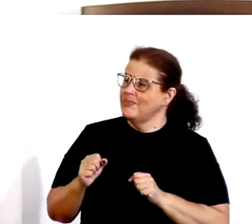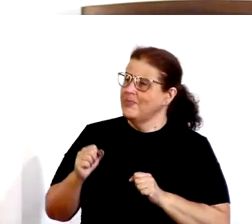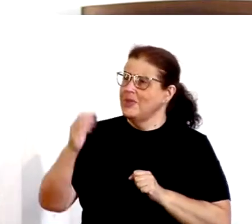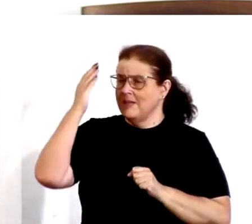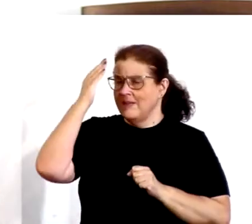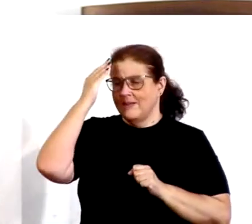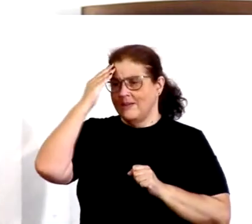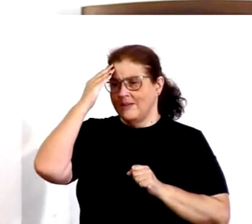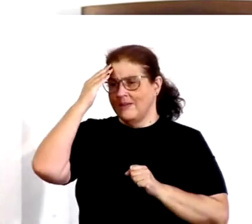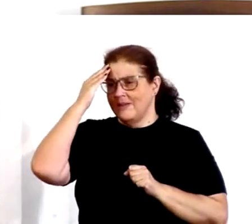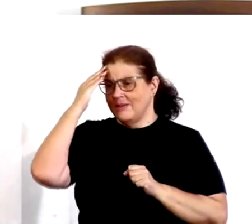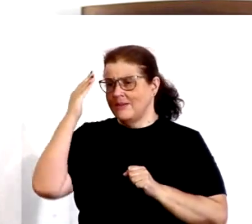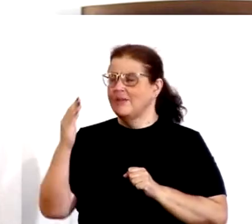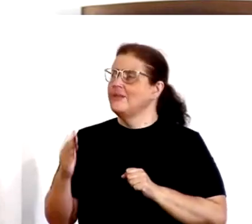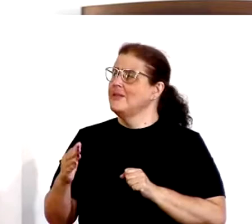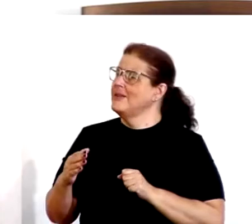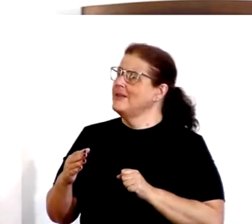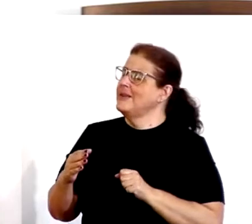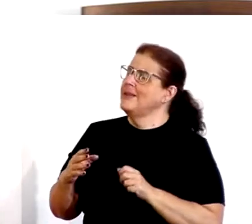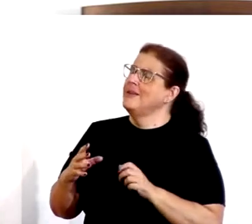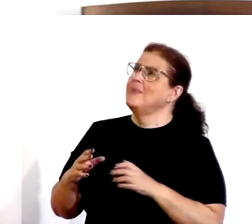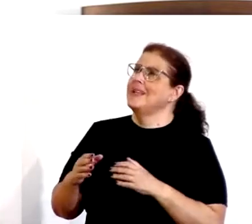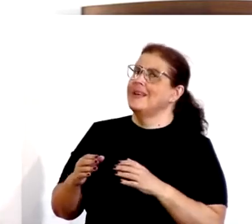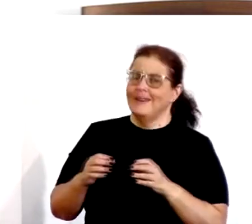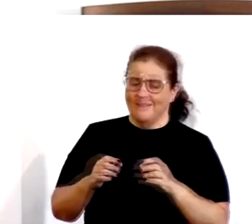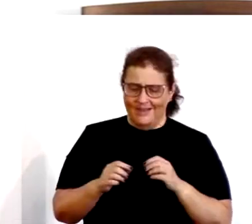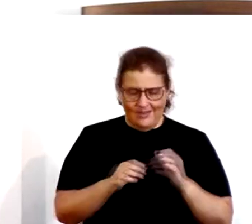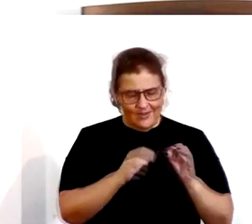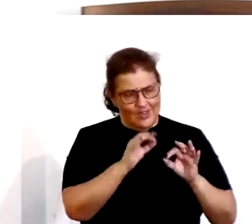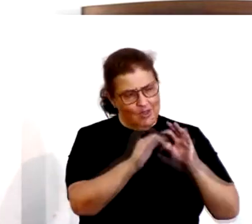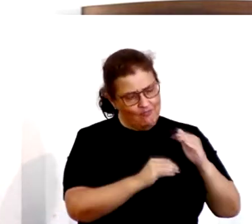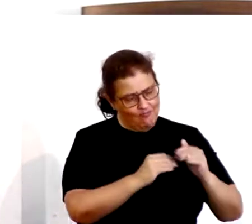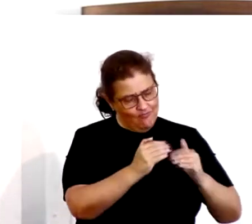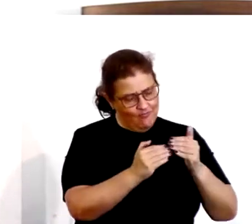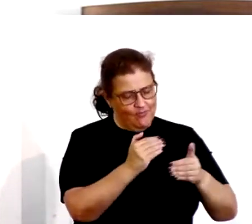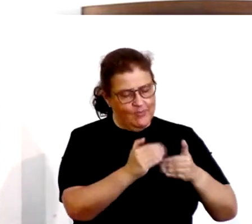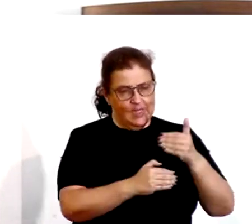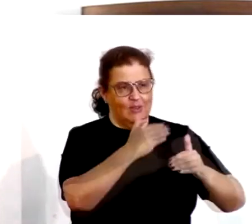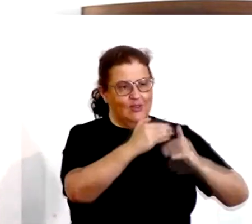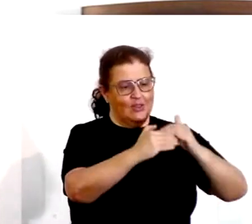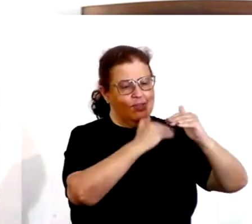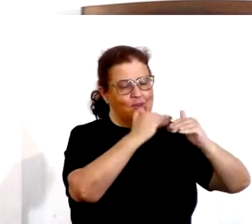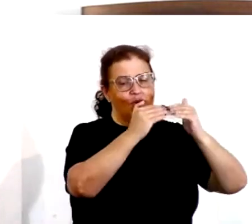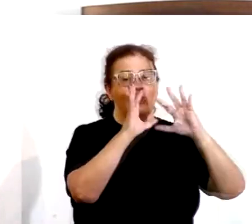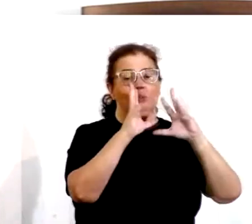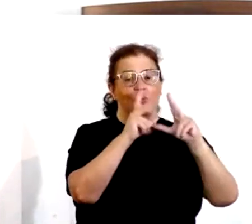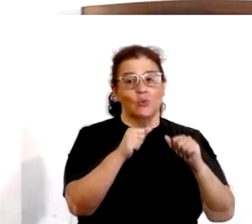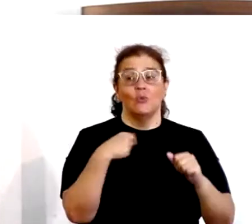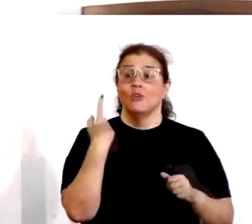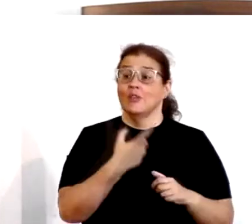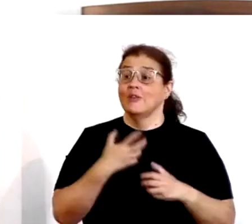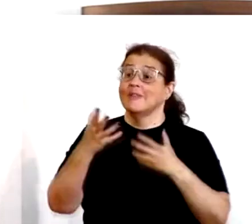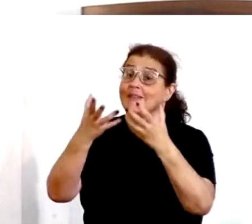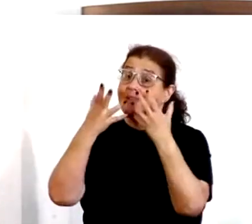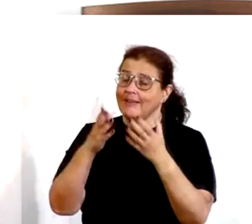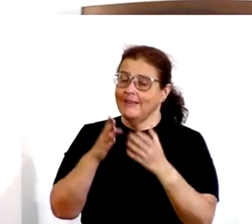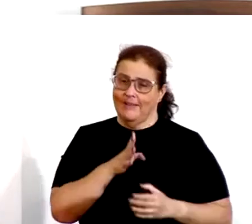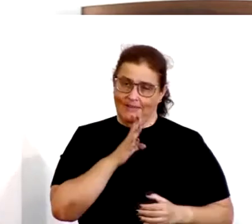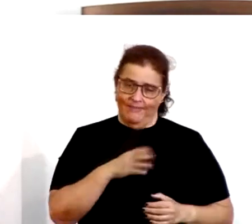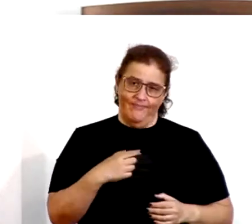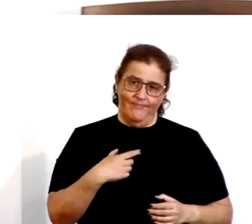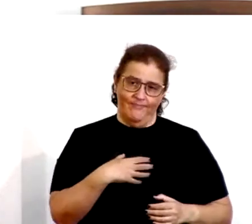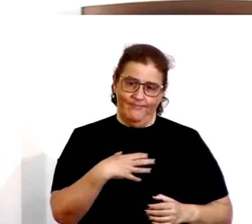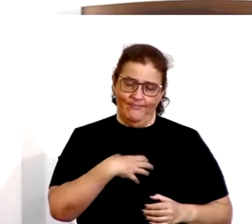direcionam para a construção daquilo que nós queremos ser, daquilo que nós buscamos ser nessa